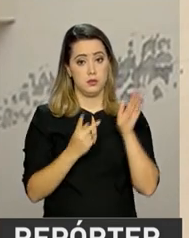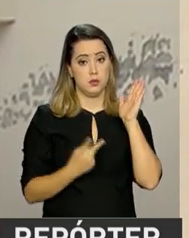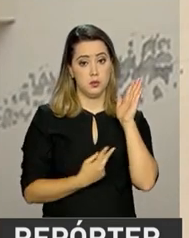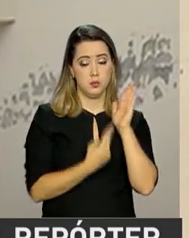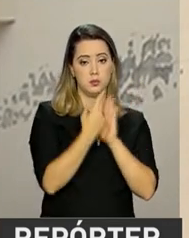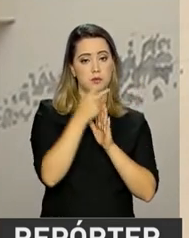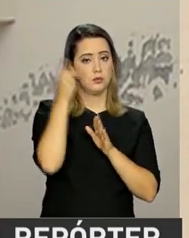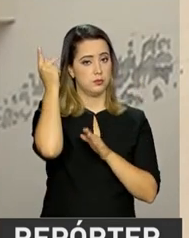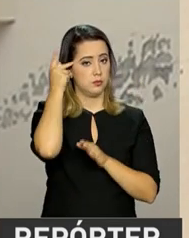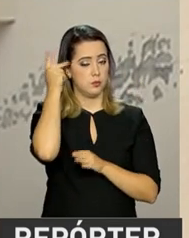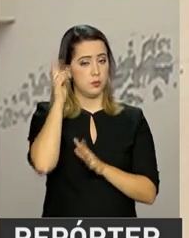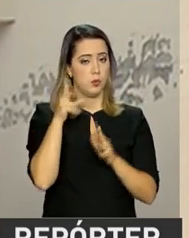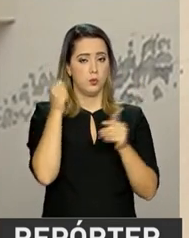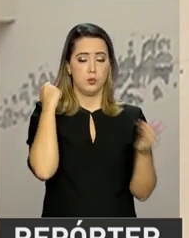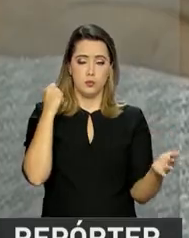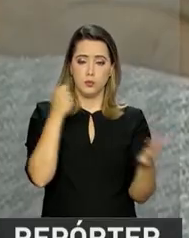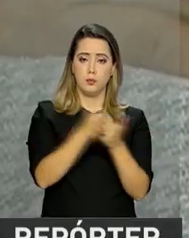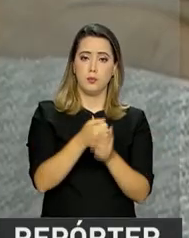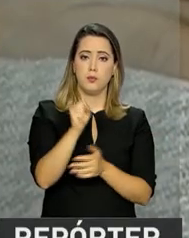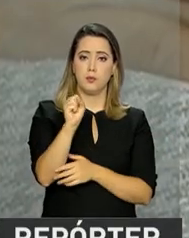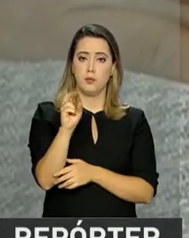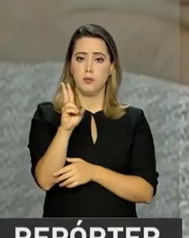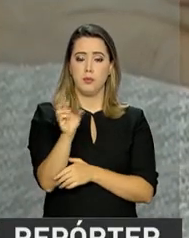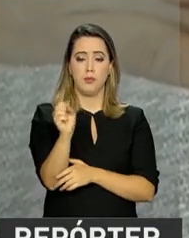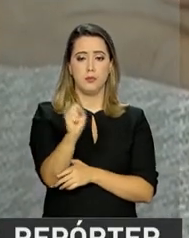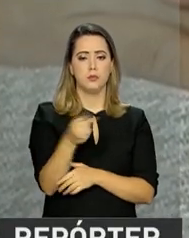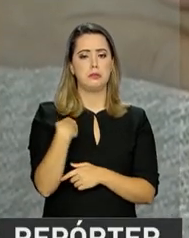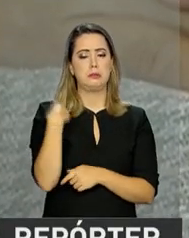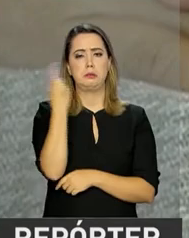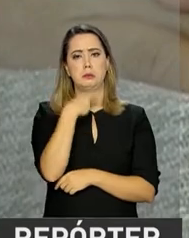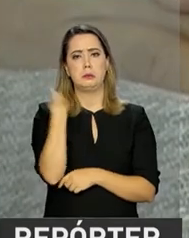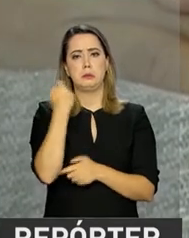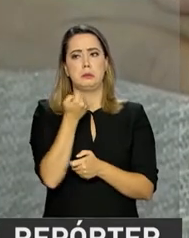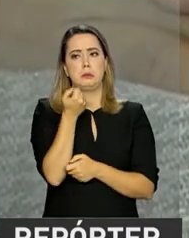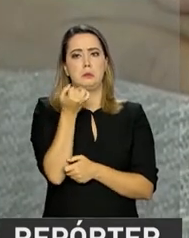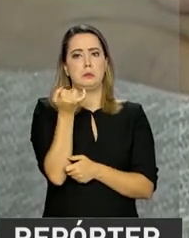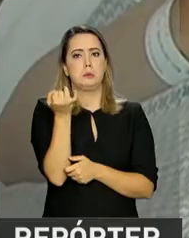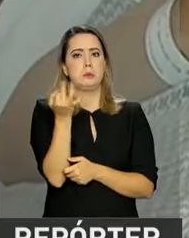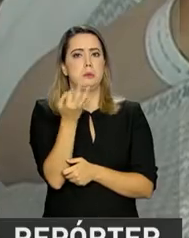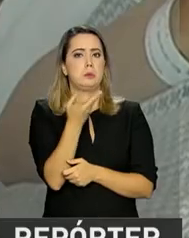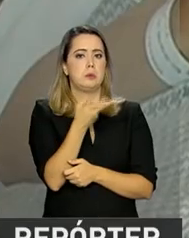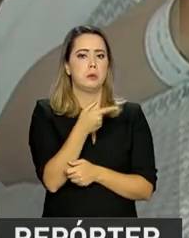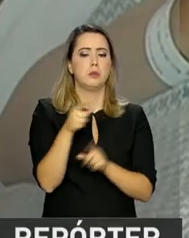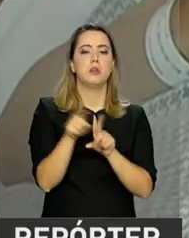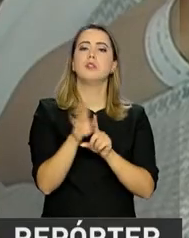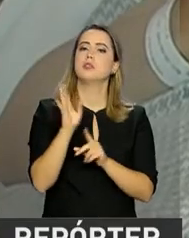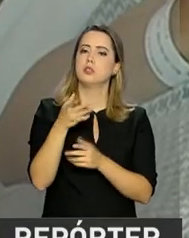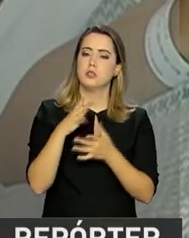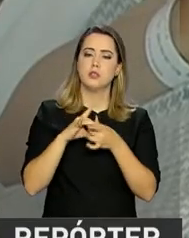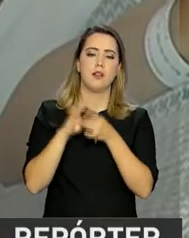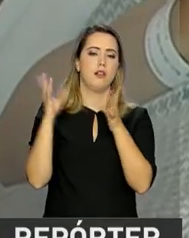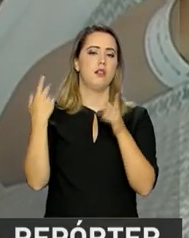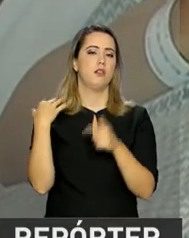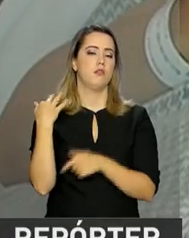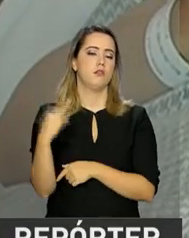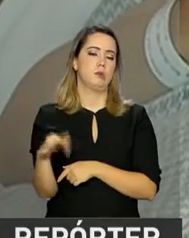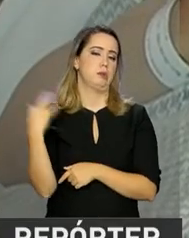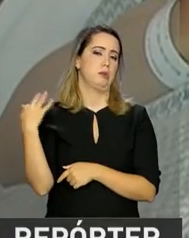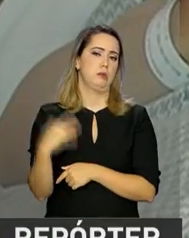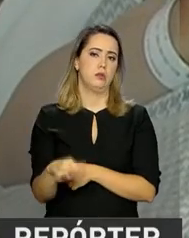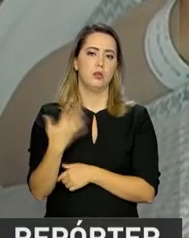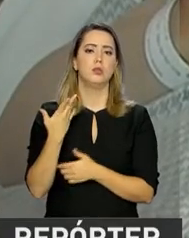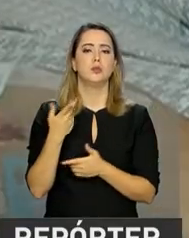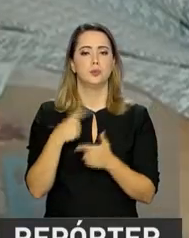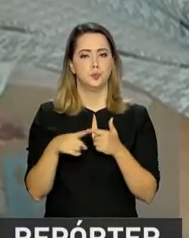de São Paulo, com tudo pago pelo SUS. Ela conta as horas para entrar na sala de cirurgia e sair de lá livre do sofrimento causado